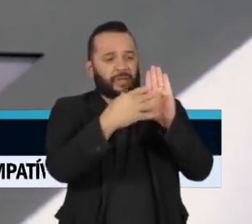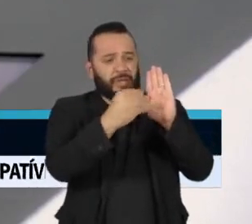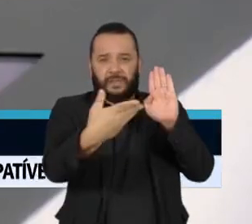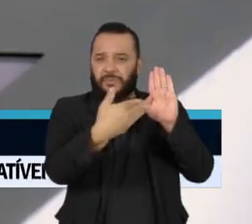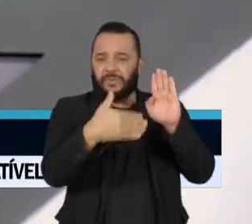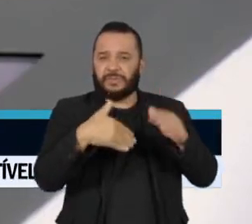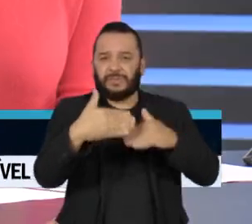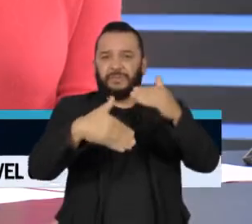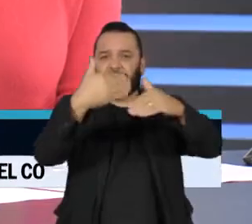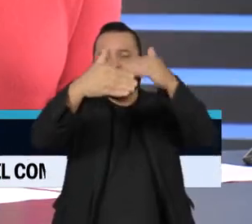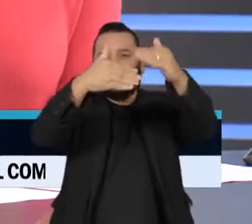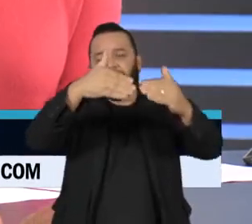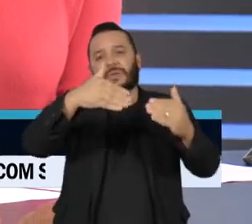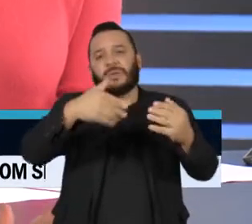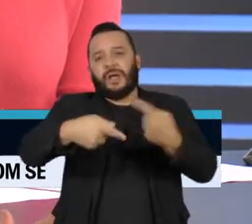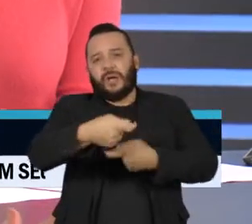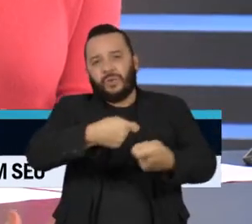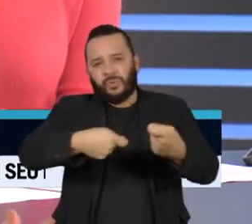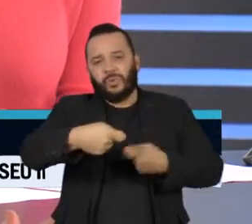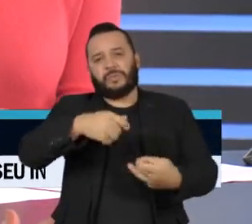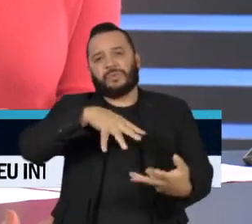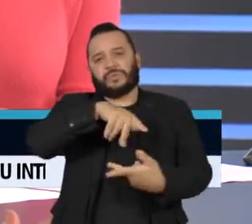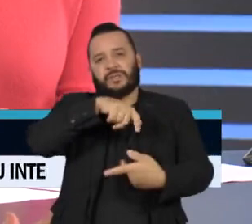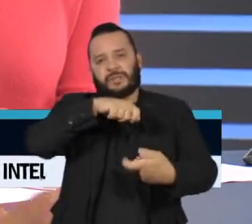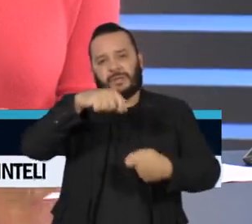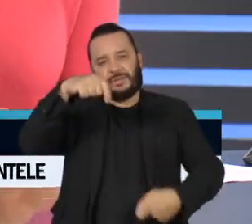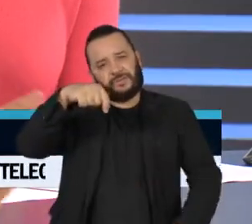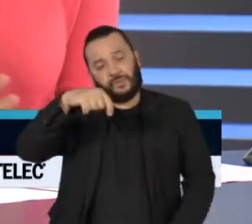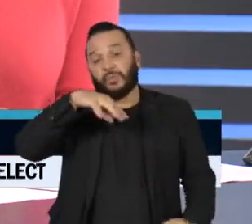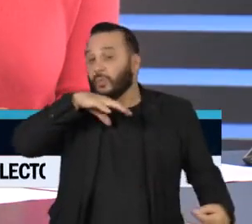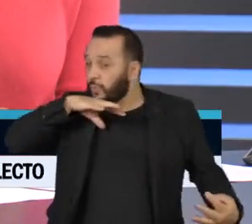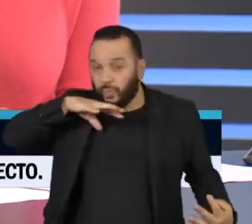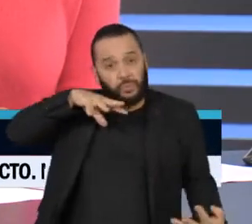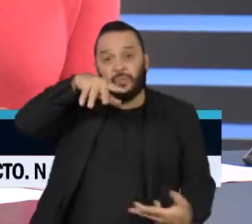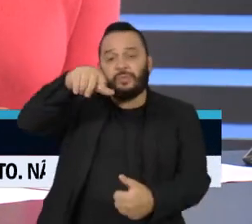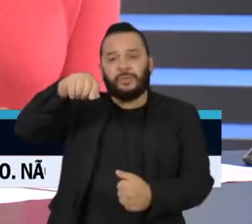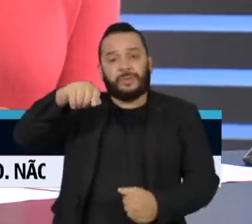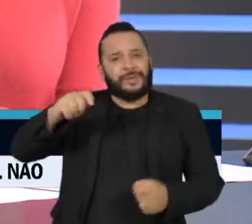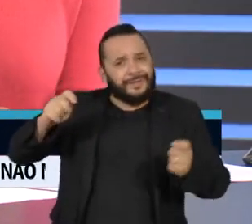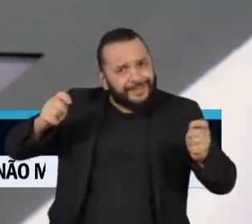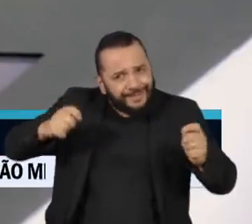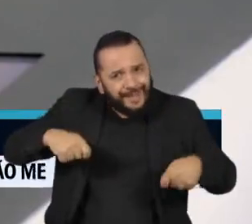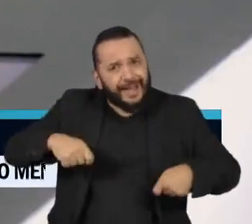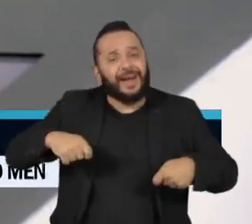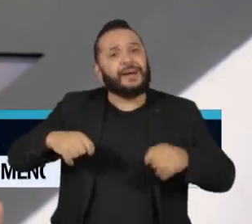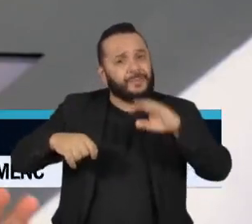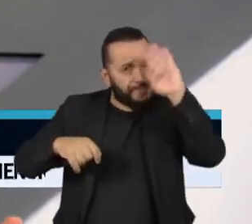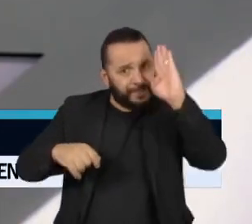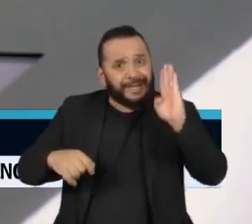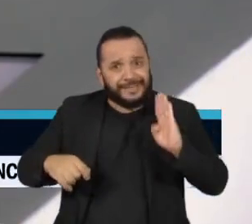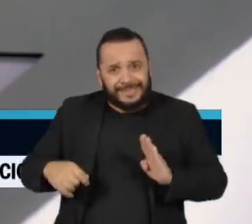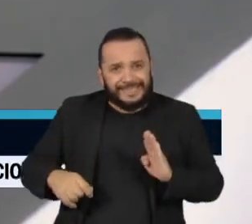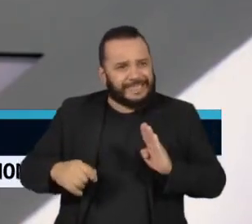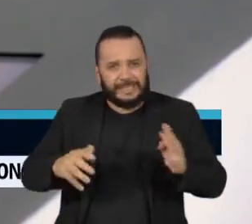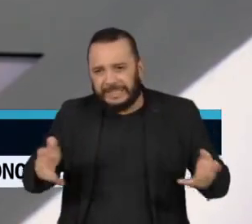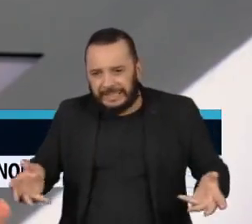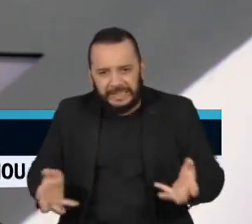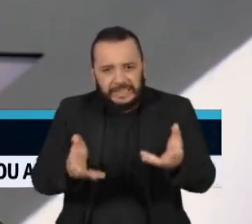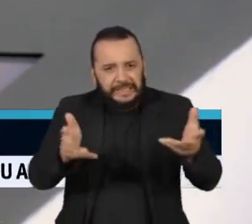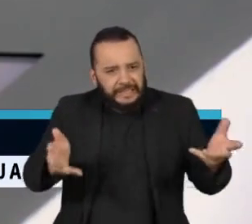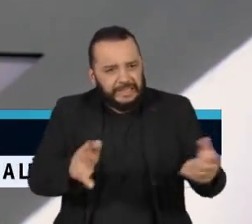sustentável no planeta nós temos todas as condições para fazer isso mas viramos um palha o Brasil virou um palha em termos de